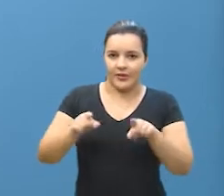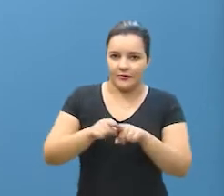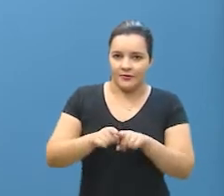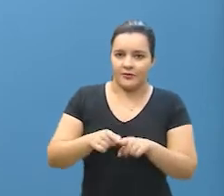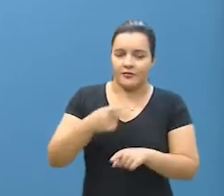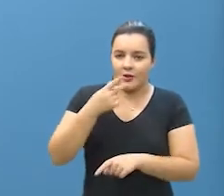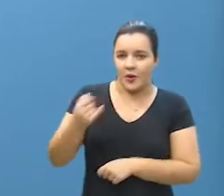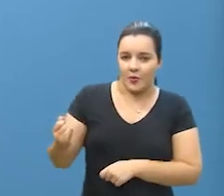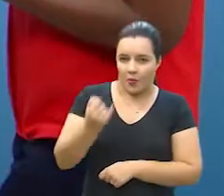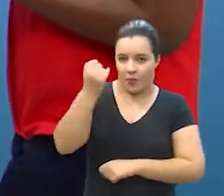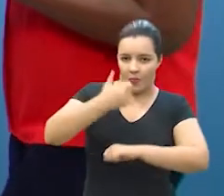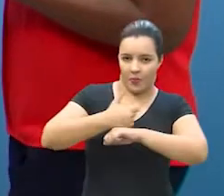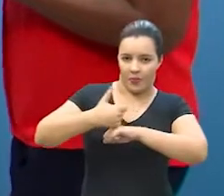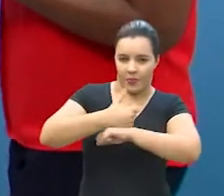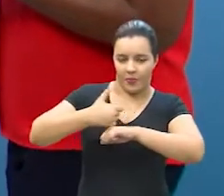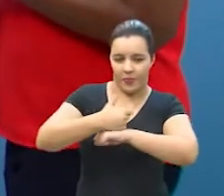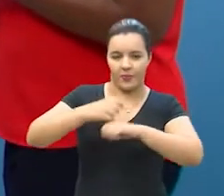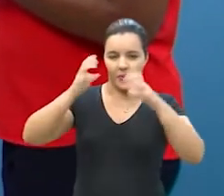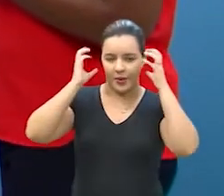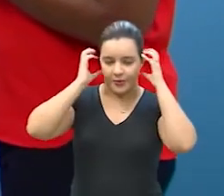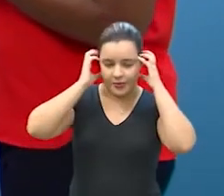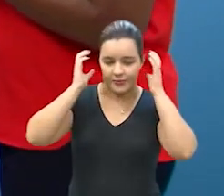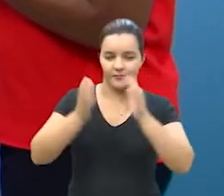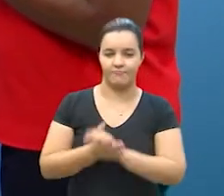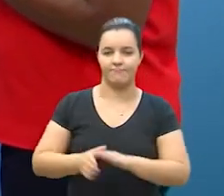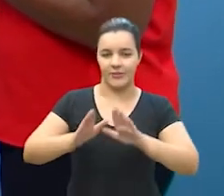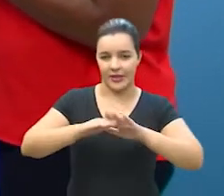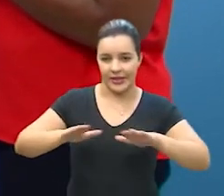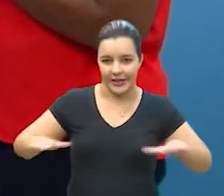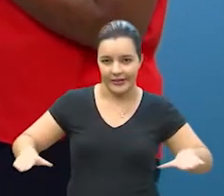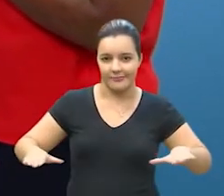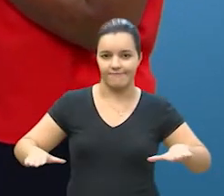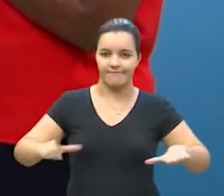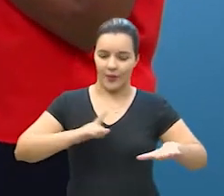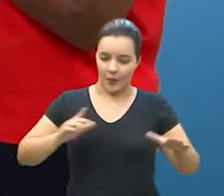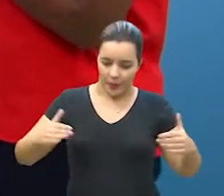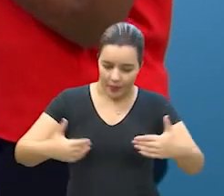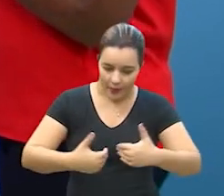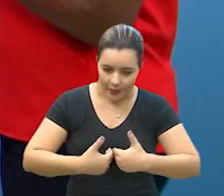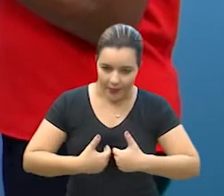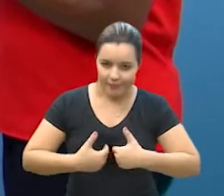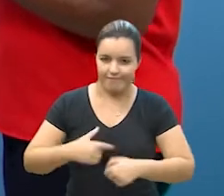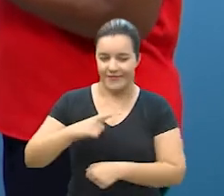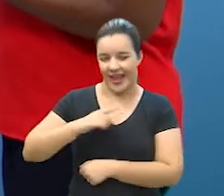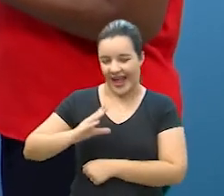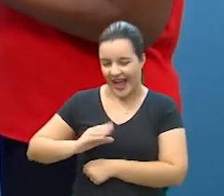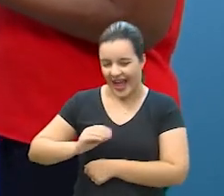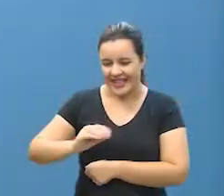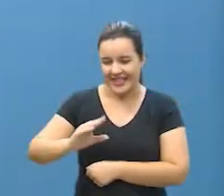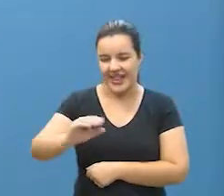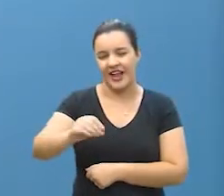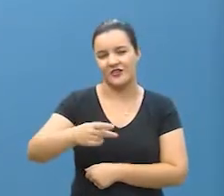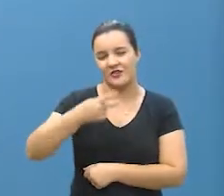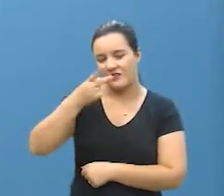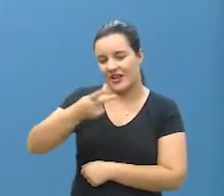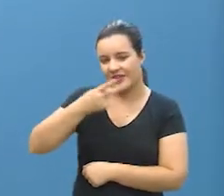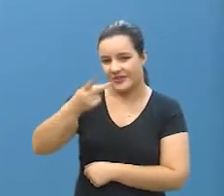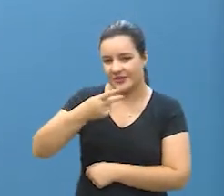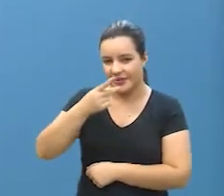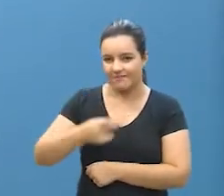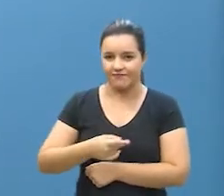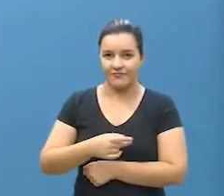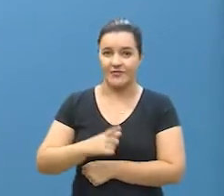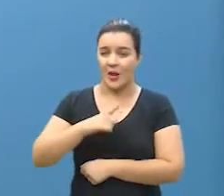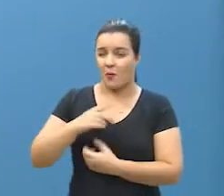da fonoaudiologia, né? Porque tem crianças com essa síndrome que às vezes atrasa bastante para começar a falar, às vezes